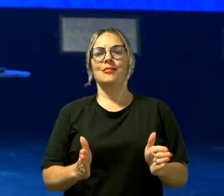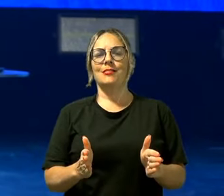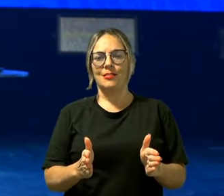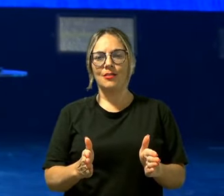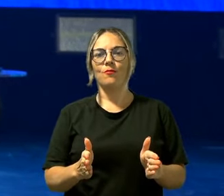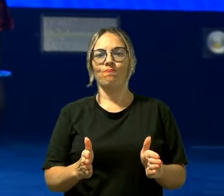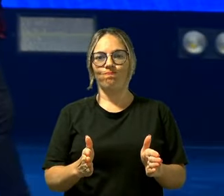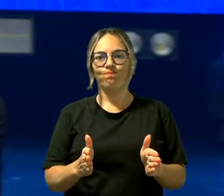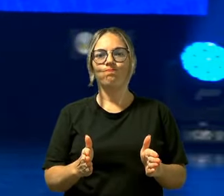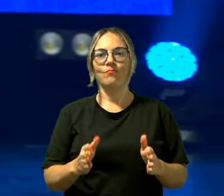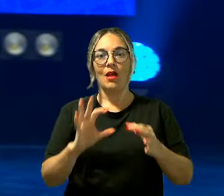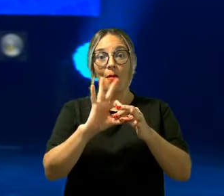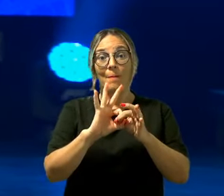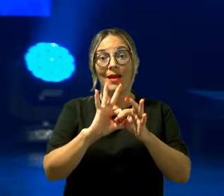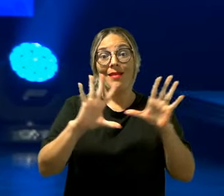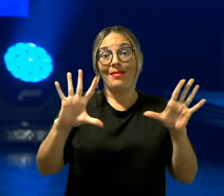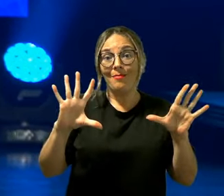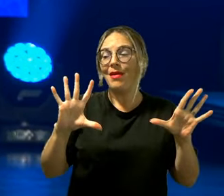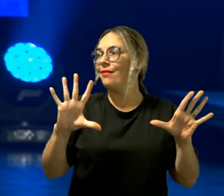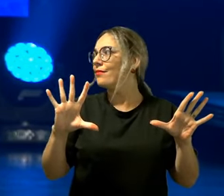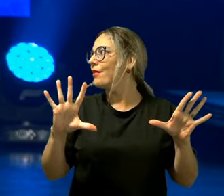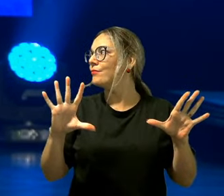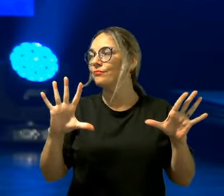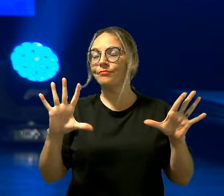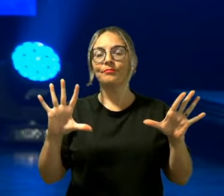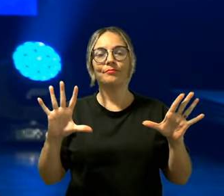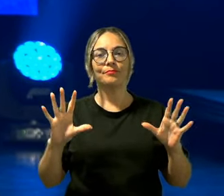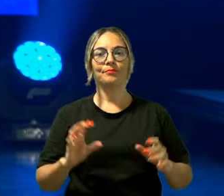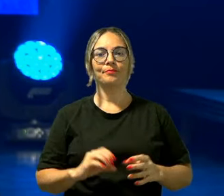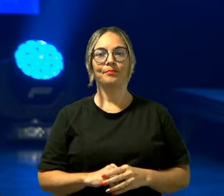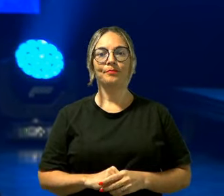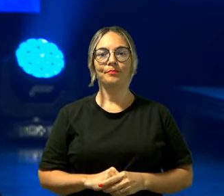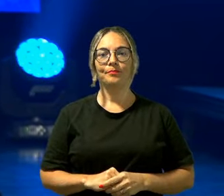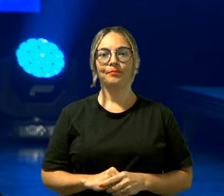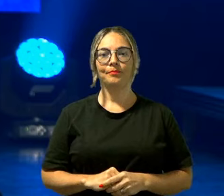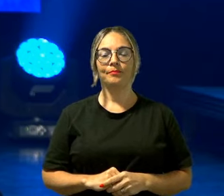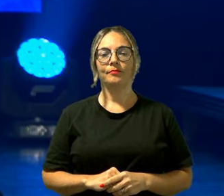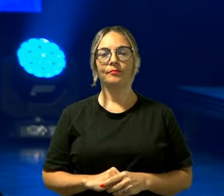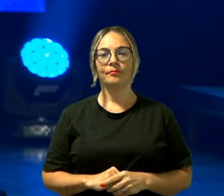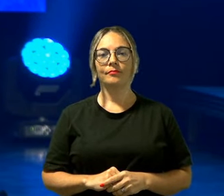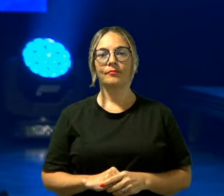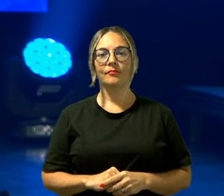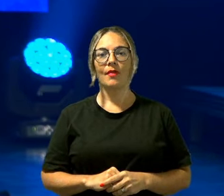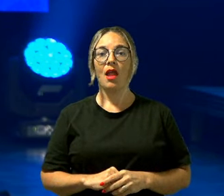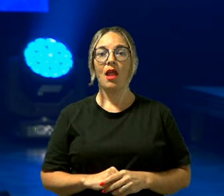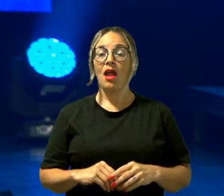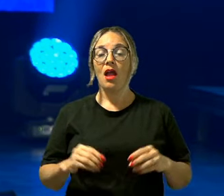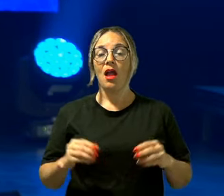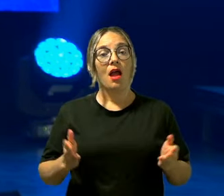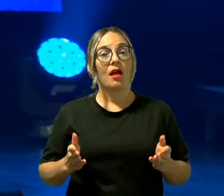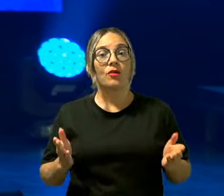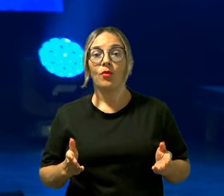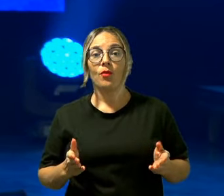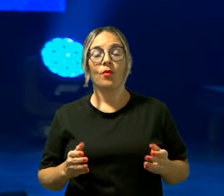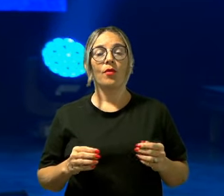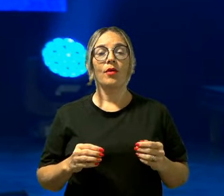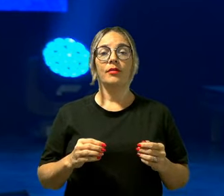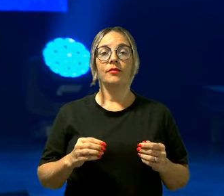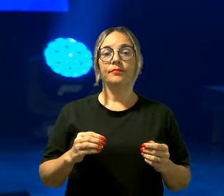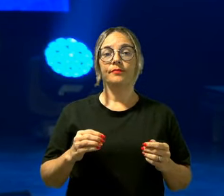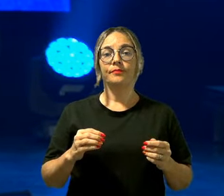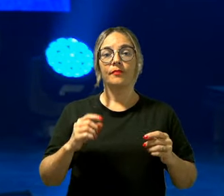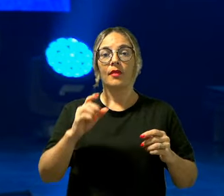Faraó. Só que a circunstância agora parece desfavorável novamente. Ou melhor, é desfavorável de novo. Porque de frente tem o